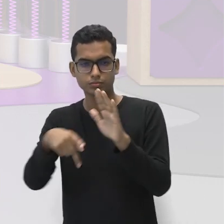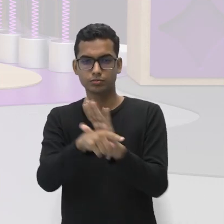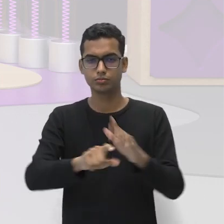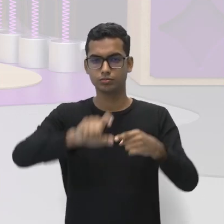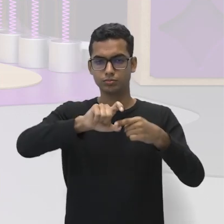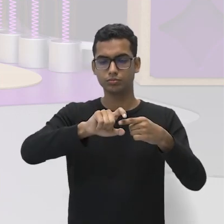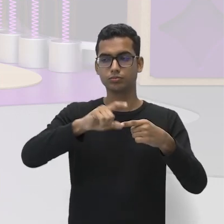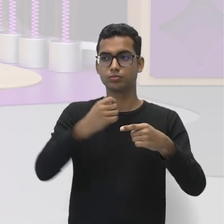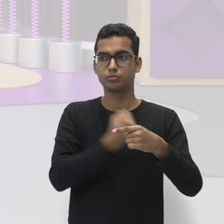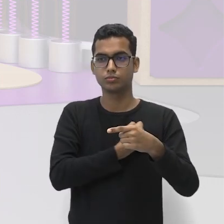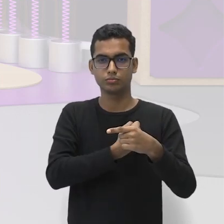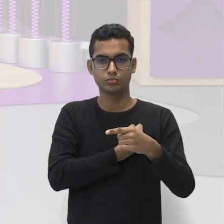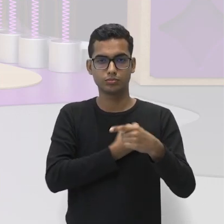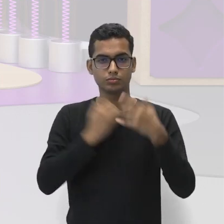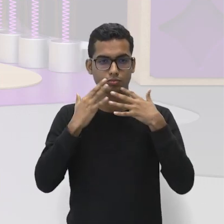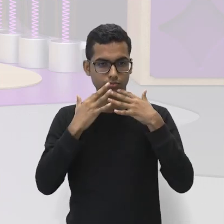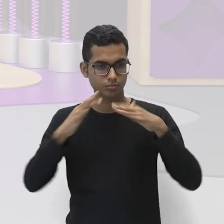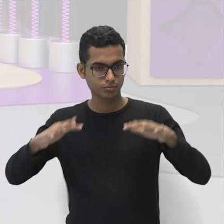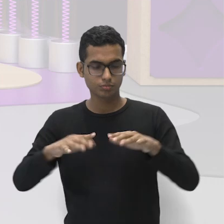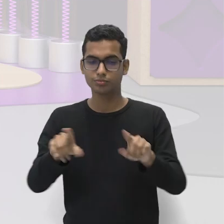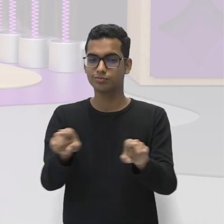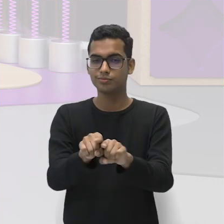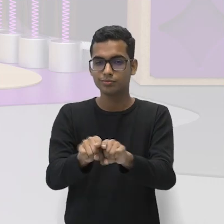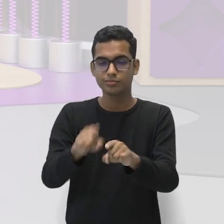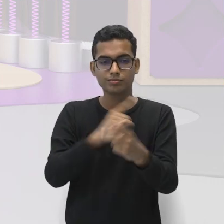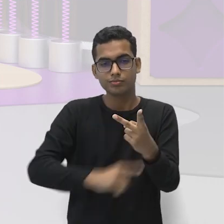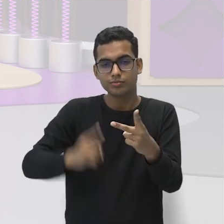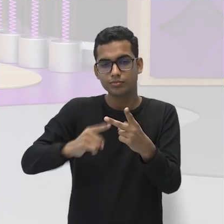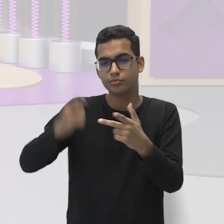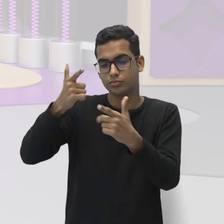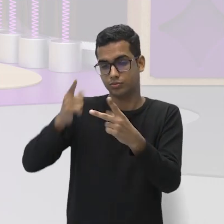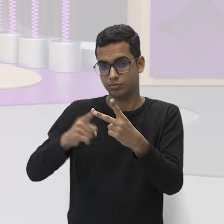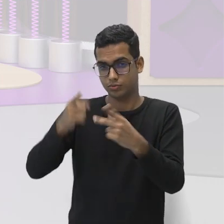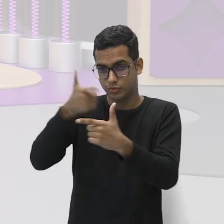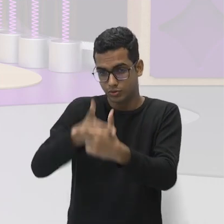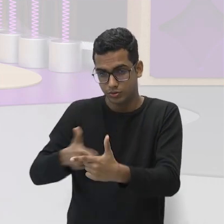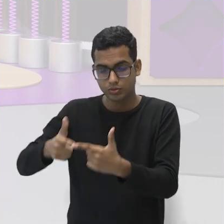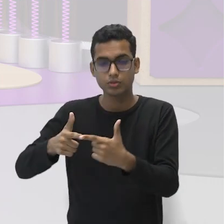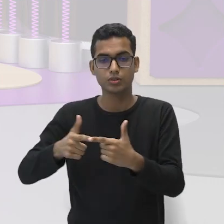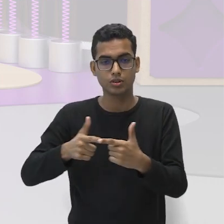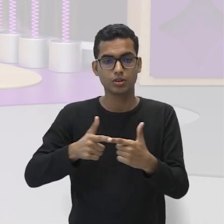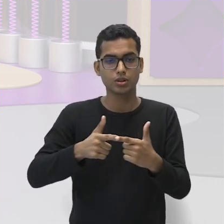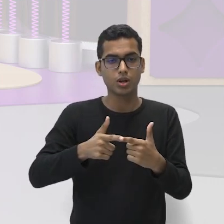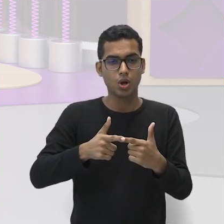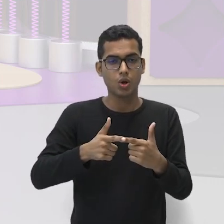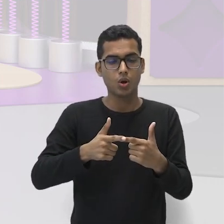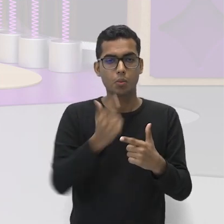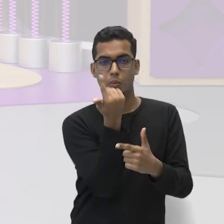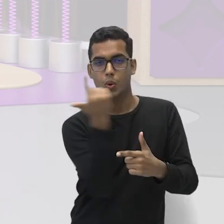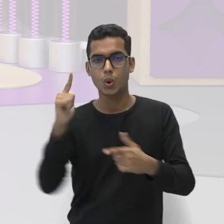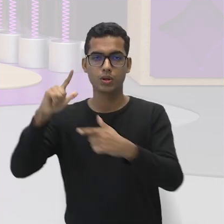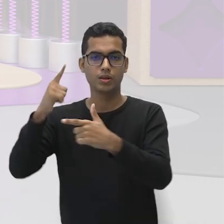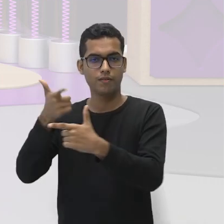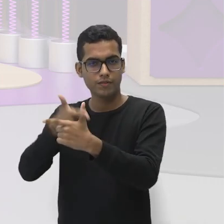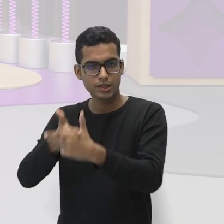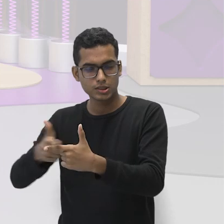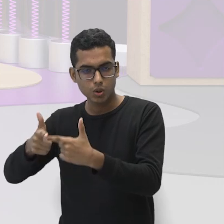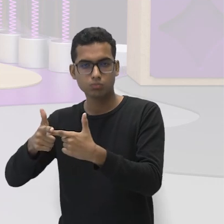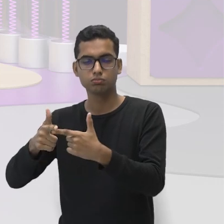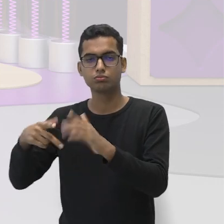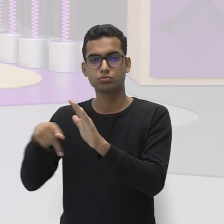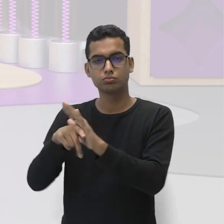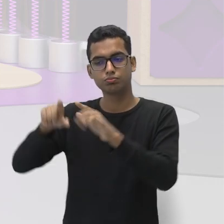por um número natural e divisão de uma fração por outra fração. Tá legal? Vamos abordar aqui com